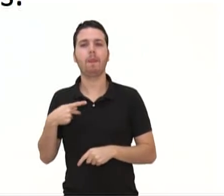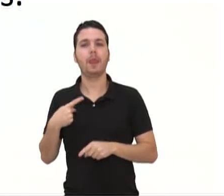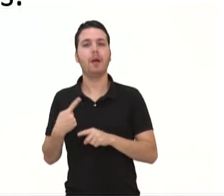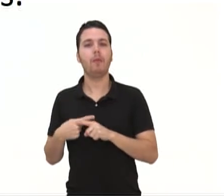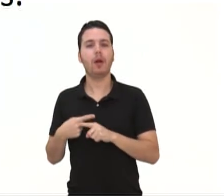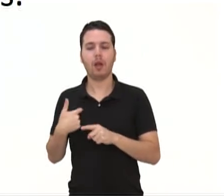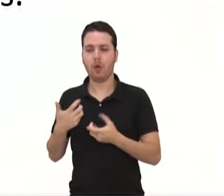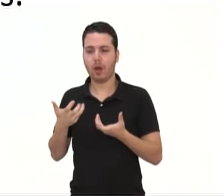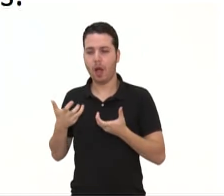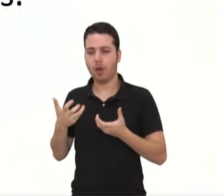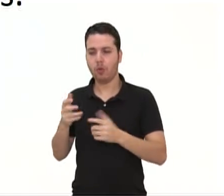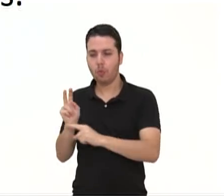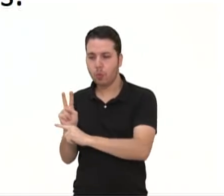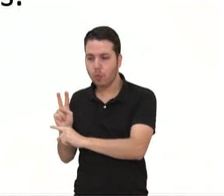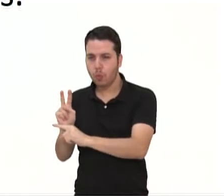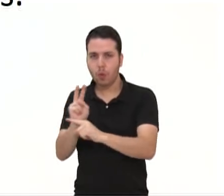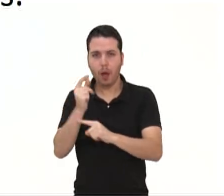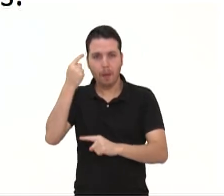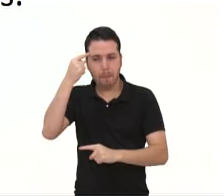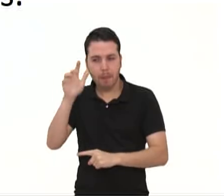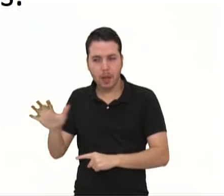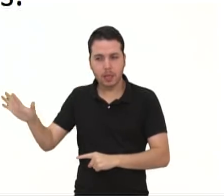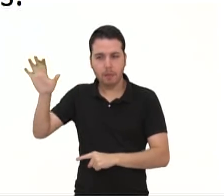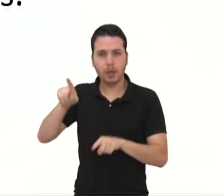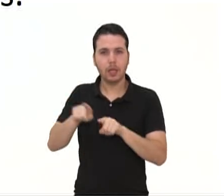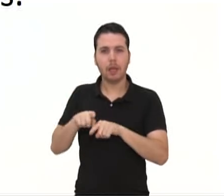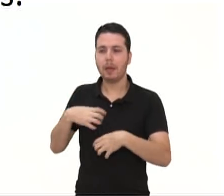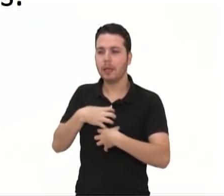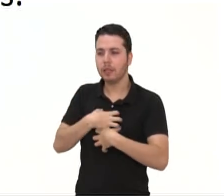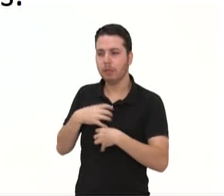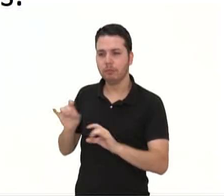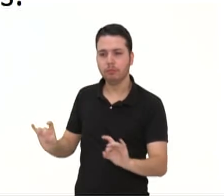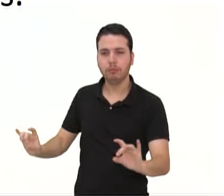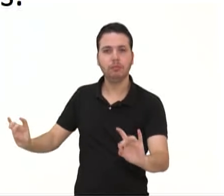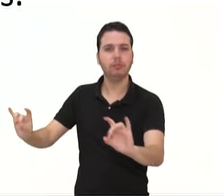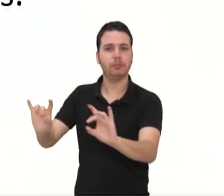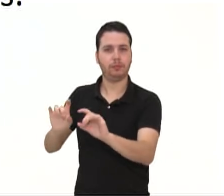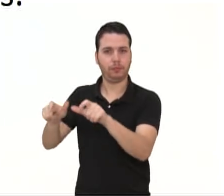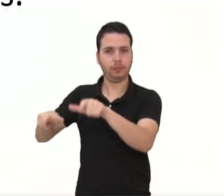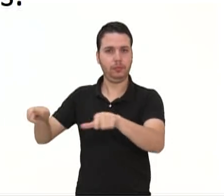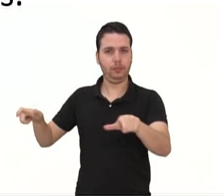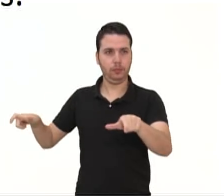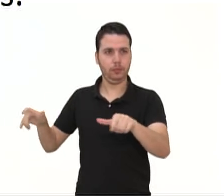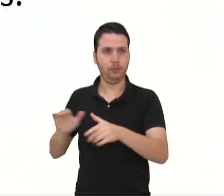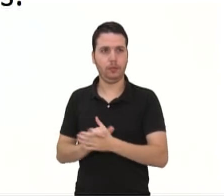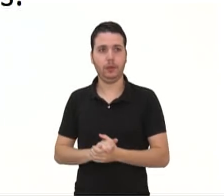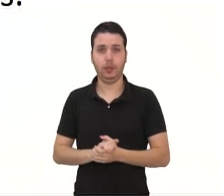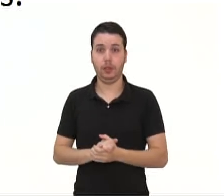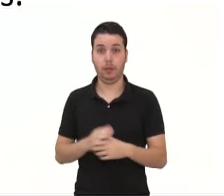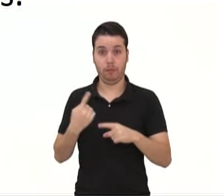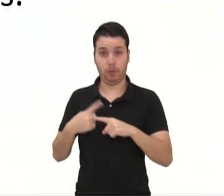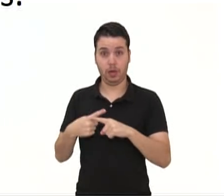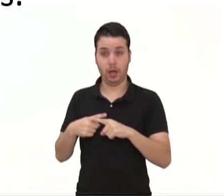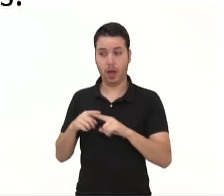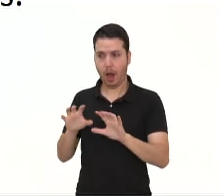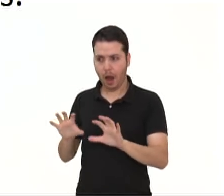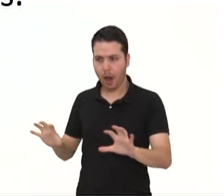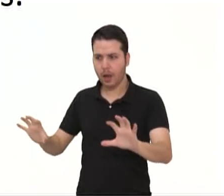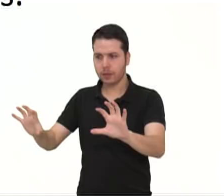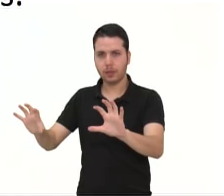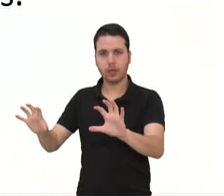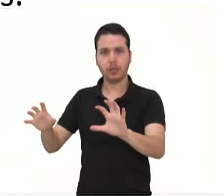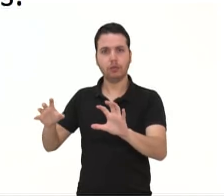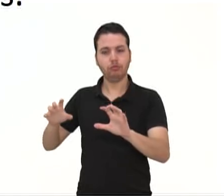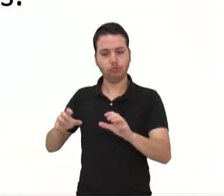dos pensamentos e dos sentimentos das pessoas. Porque é daí que surgem